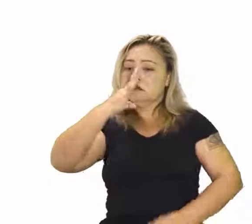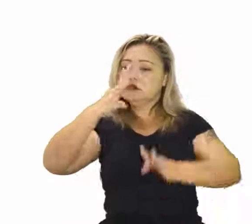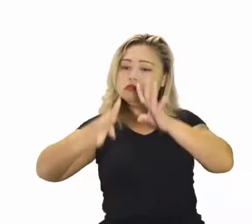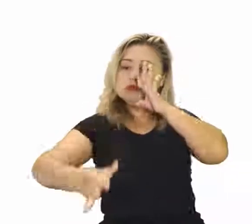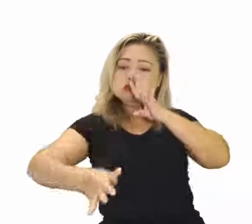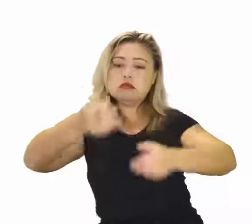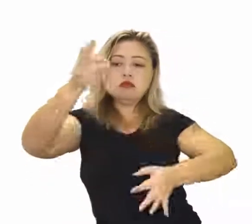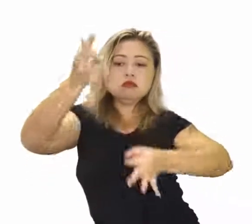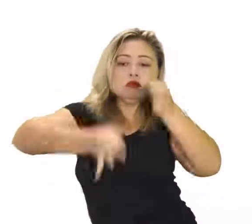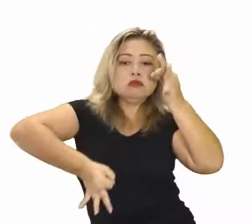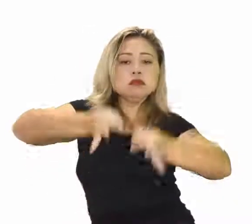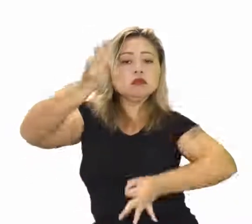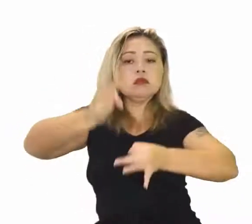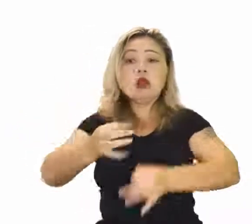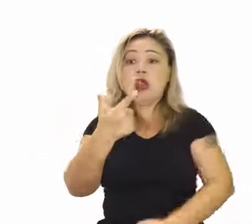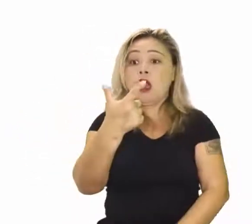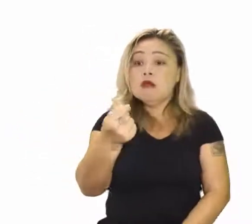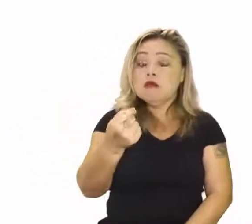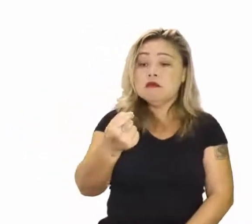nazistas.